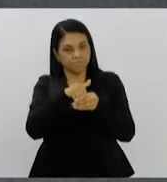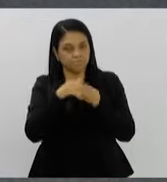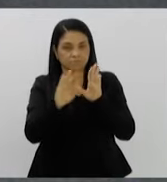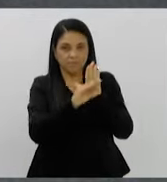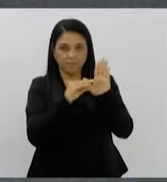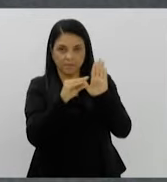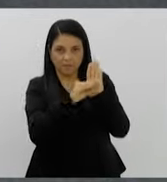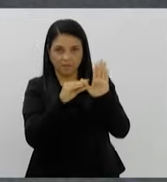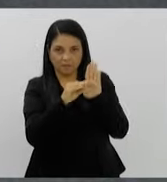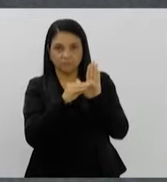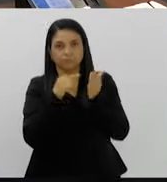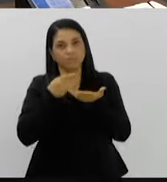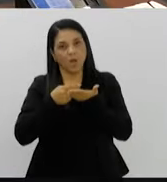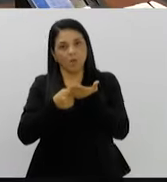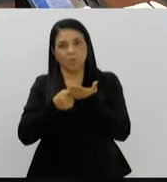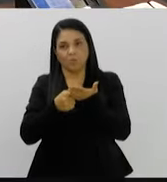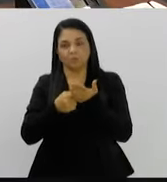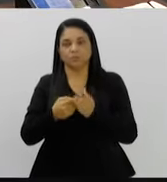segundo